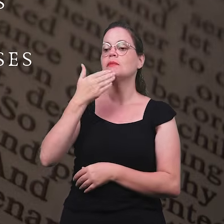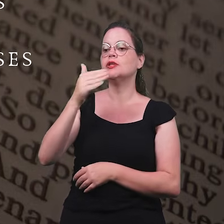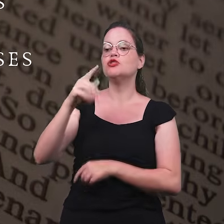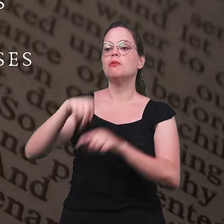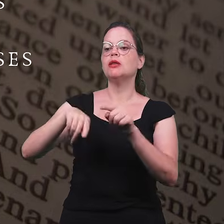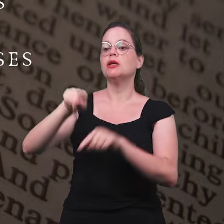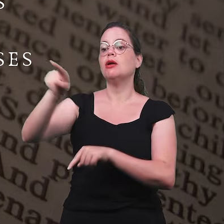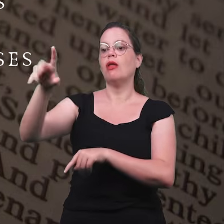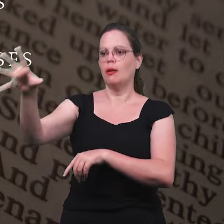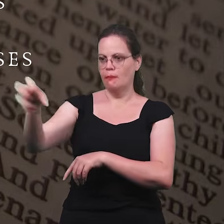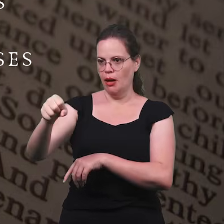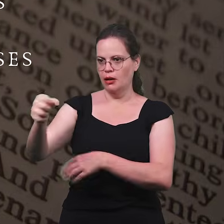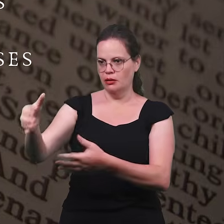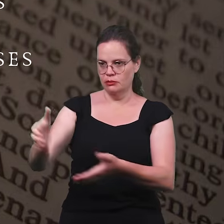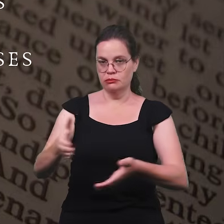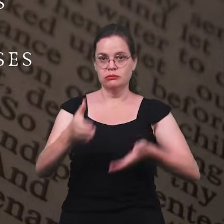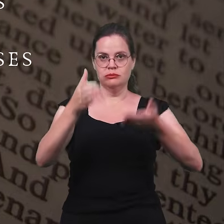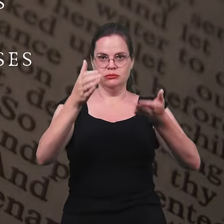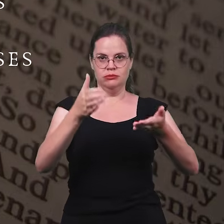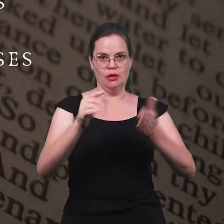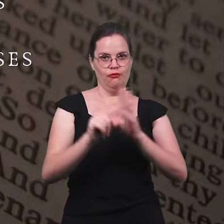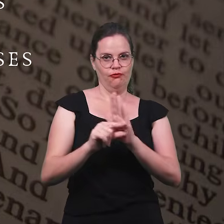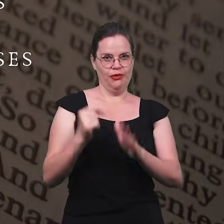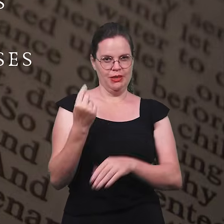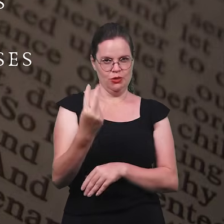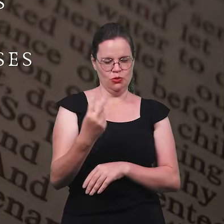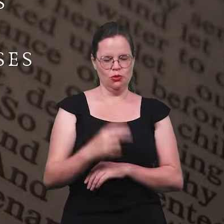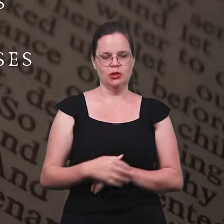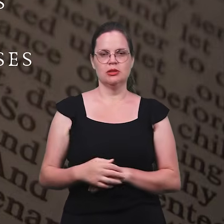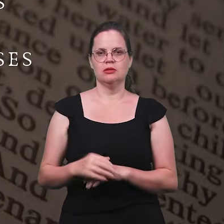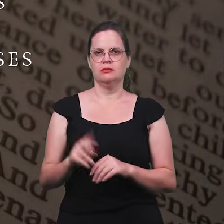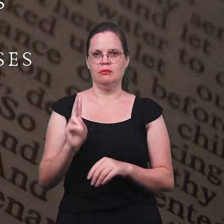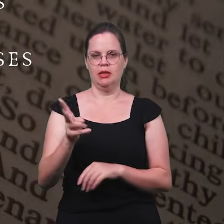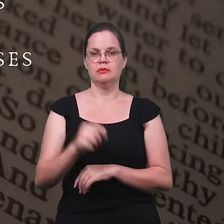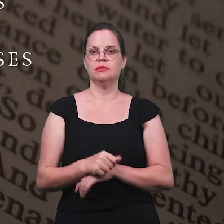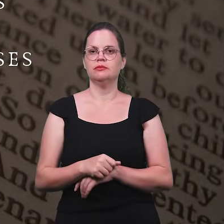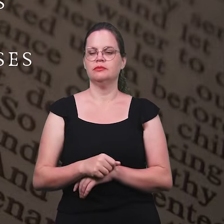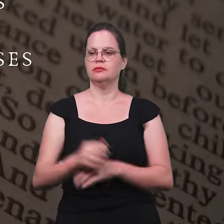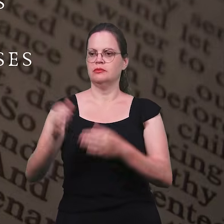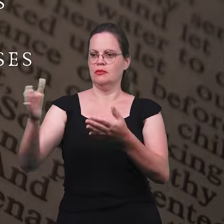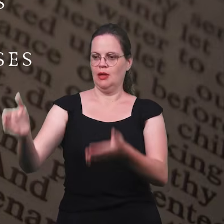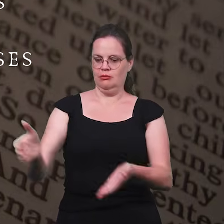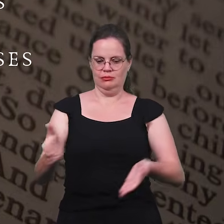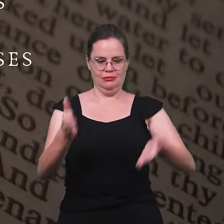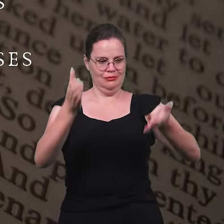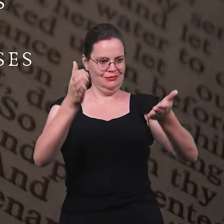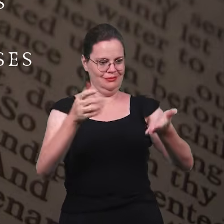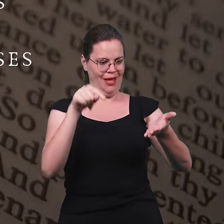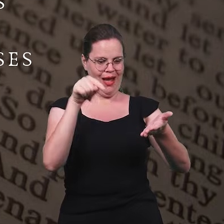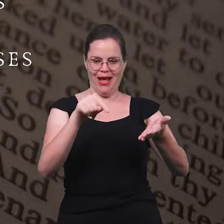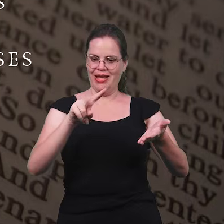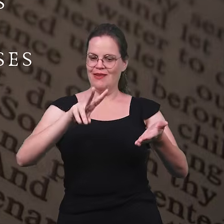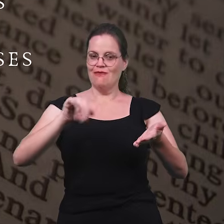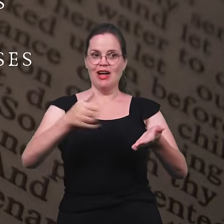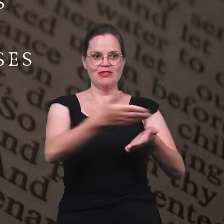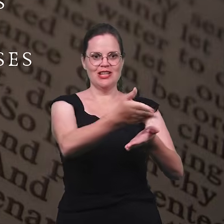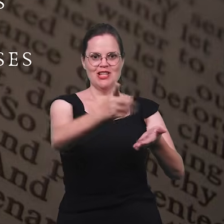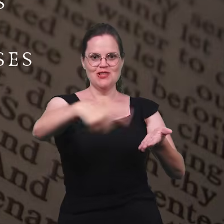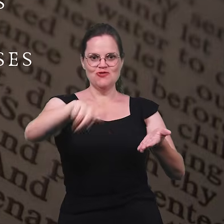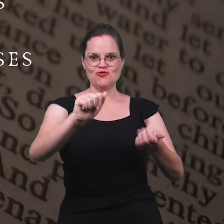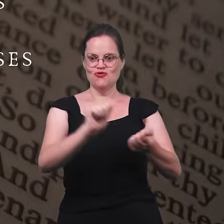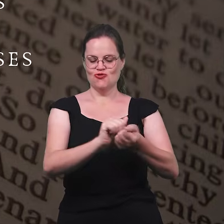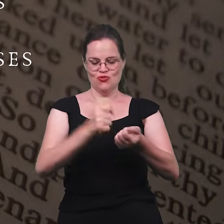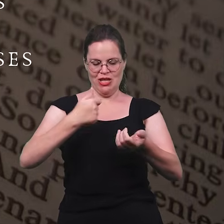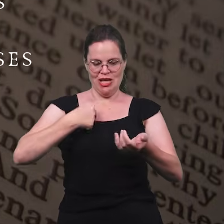3ª vez. Verso 2 ainda, no final do versículo, para que bebessem neles o rei, os seus grandes, as suas